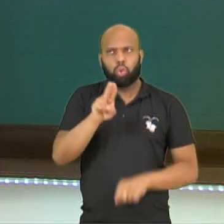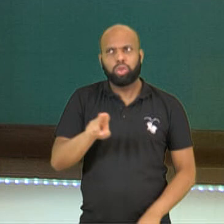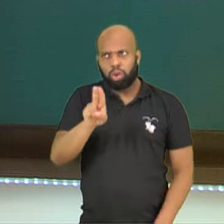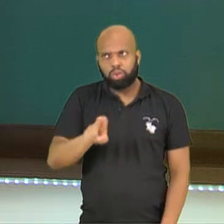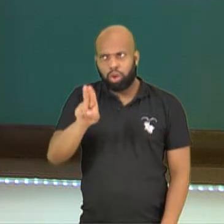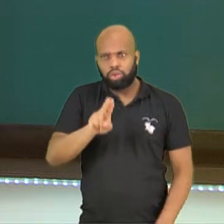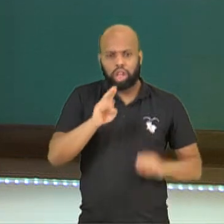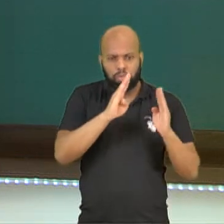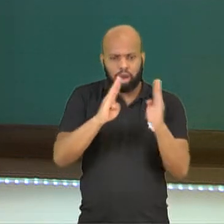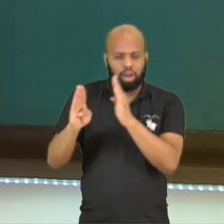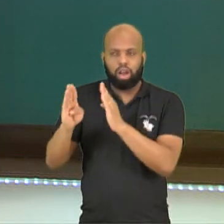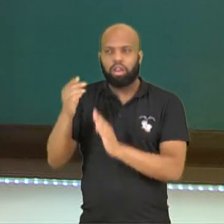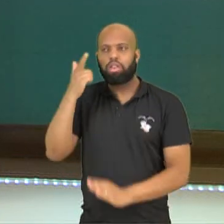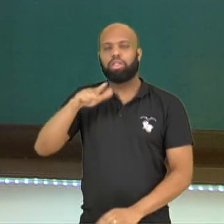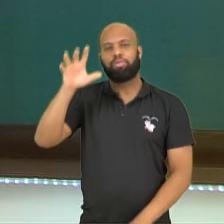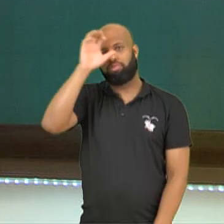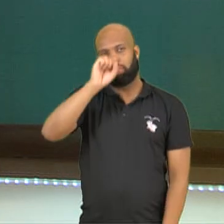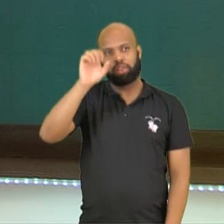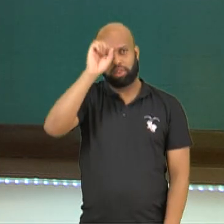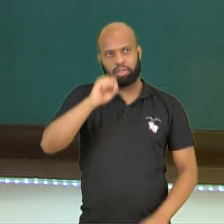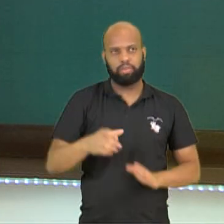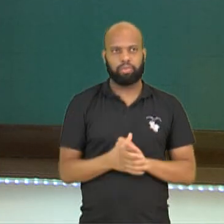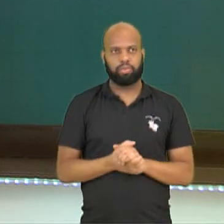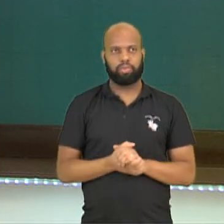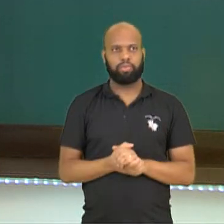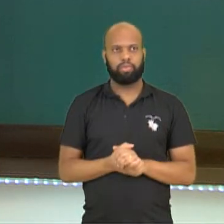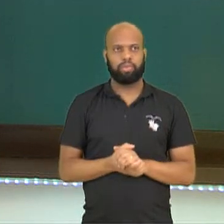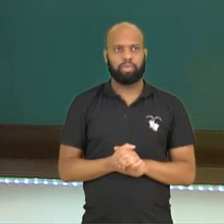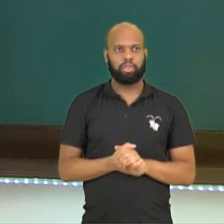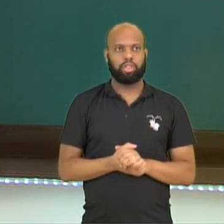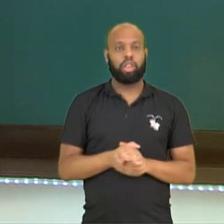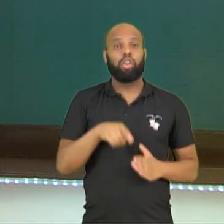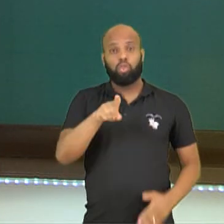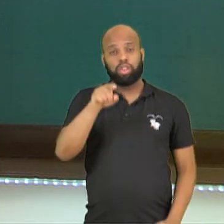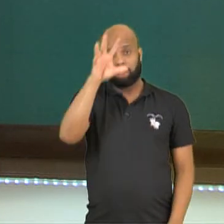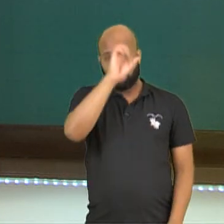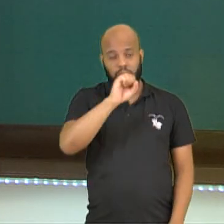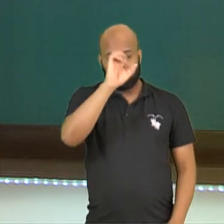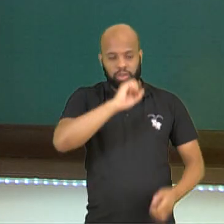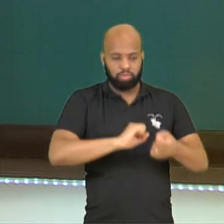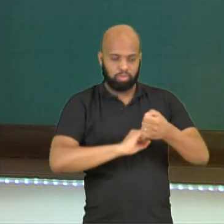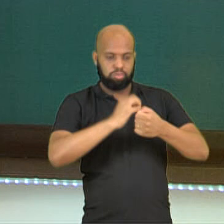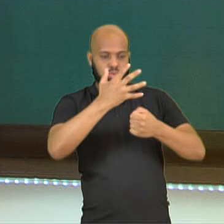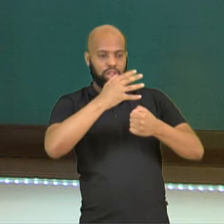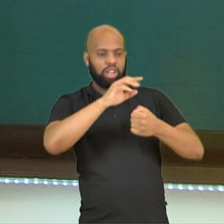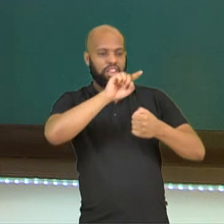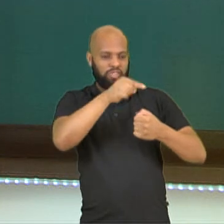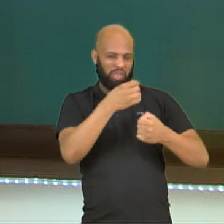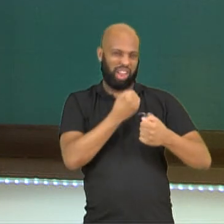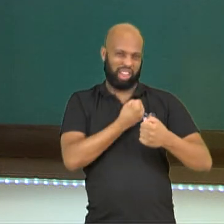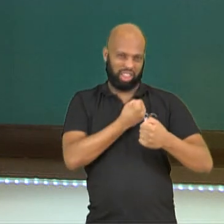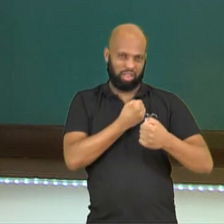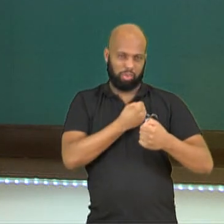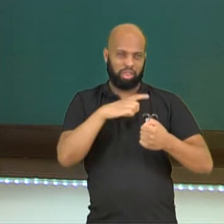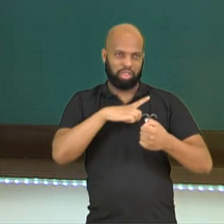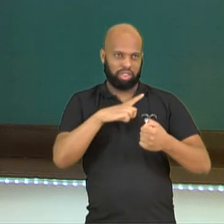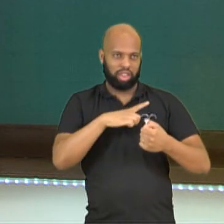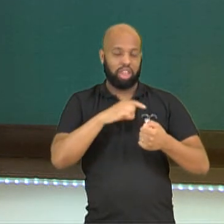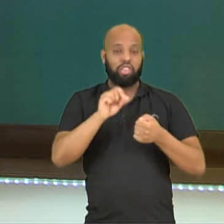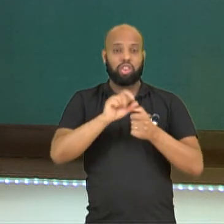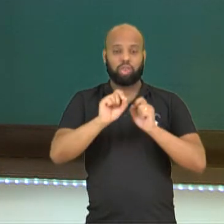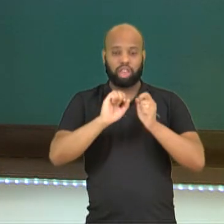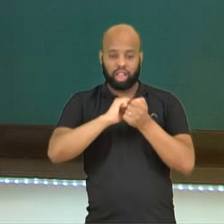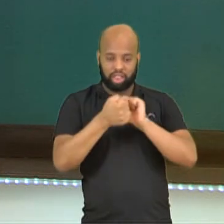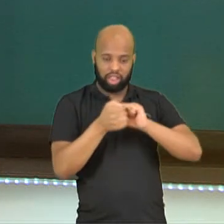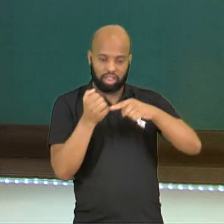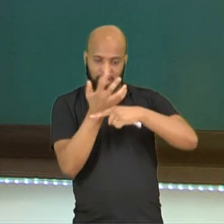aqueles processos que você acaba aprendendo. Então, ó, expoente decimal, o que você faz? Muda para fracionário. Expoente fracionário, o que você